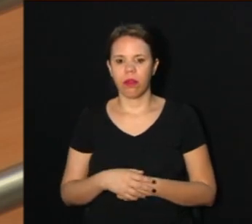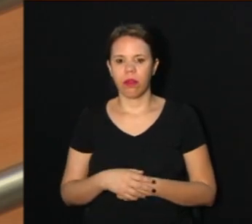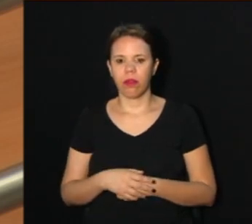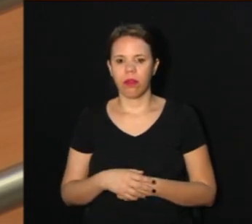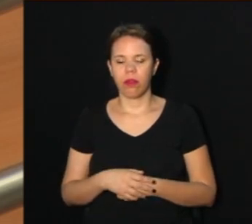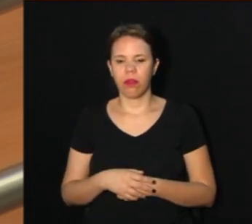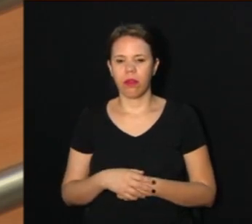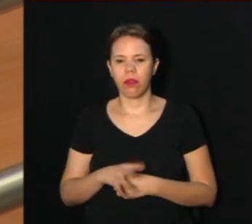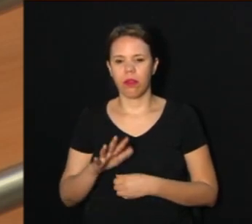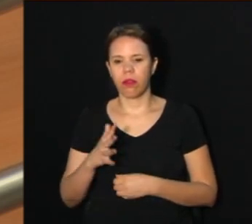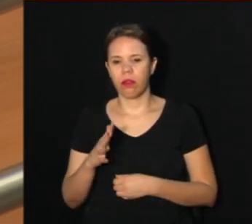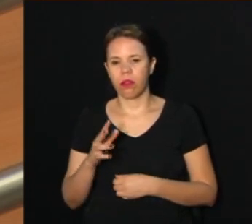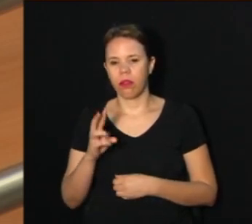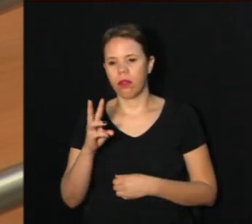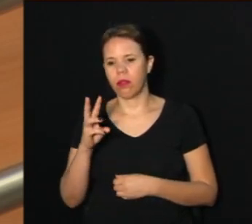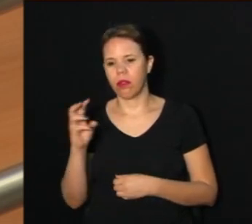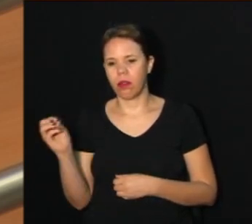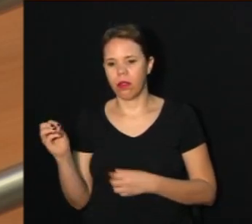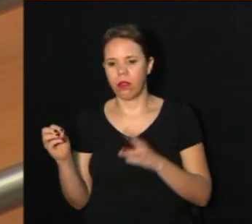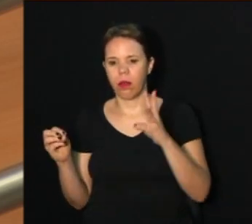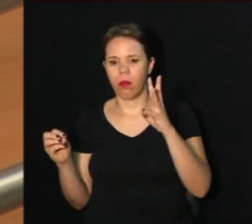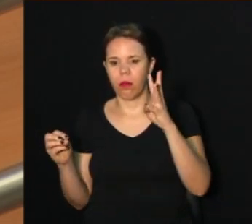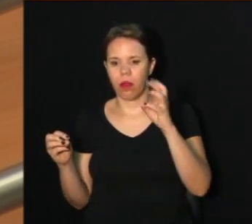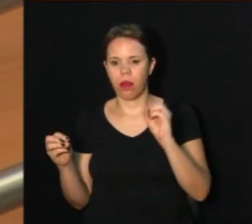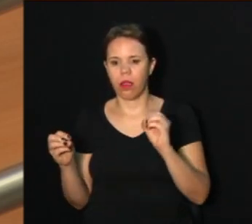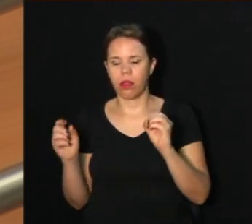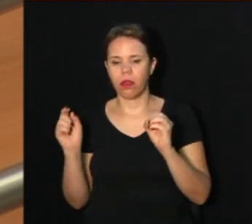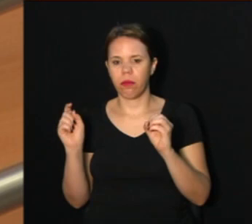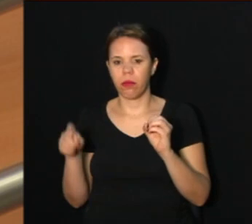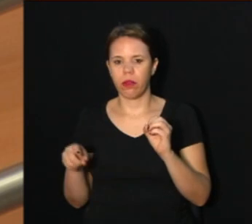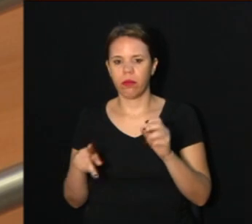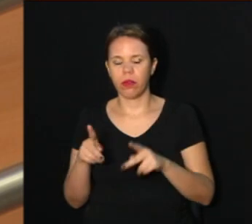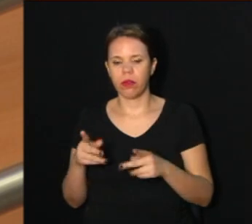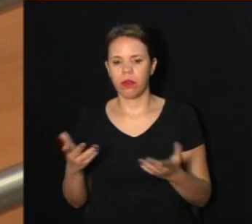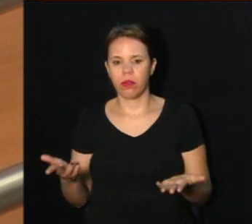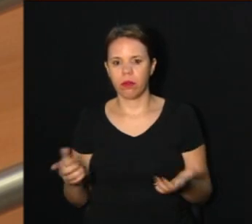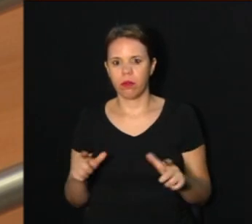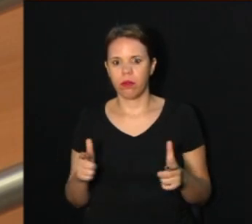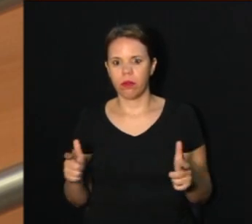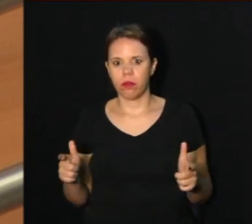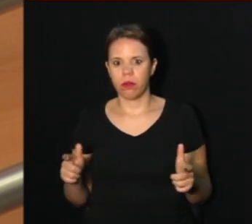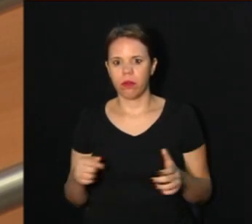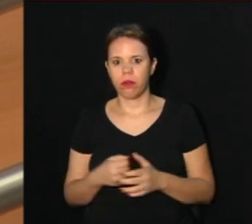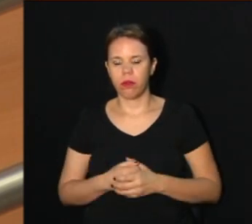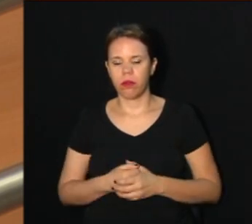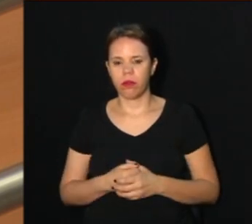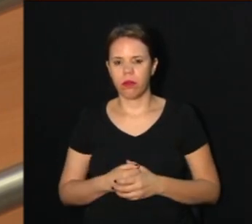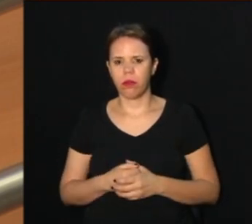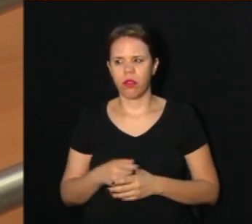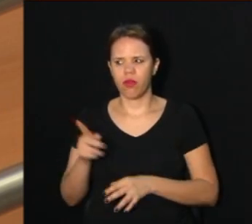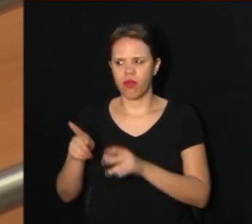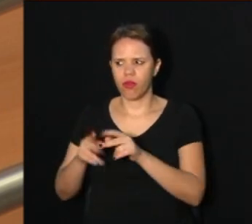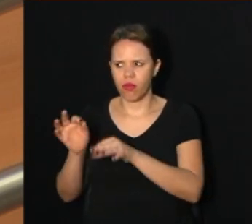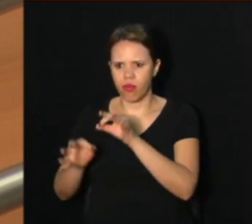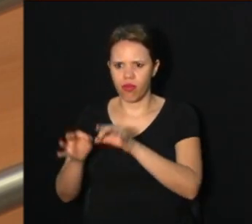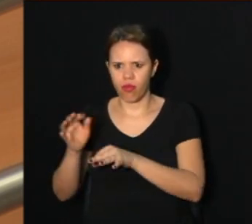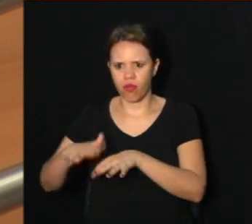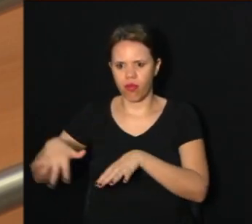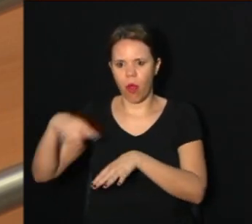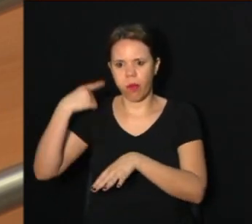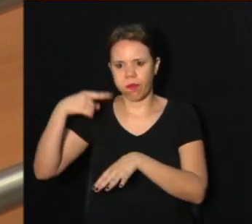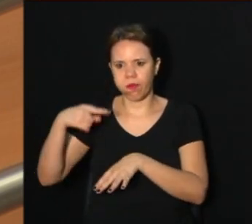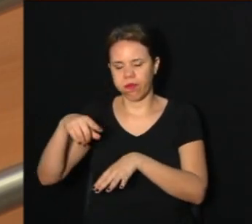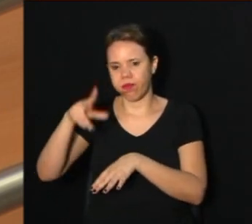30, 40, 50 mil. Uma camada de gente muito grande. A maioria deles, procuradores